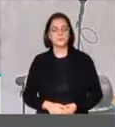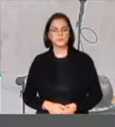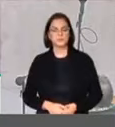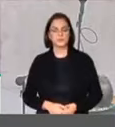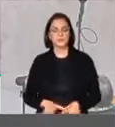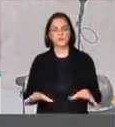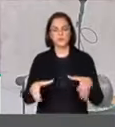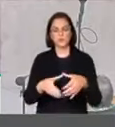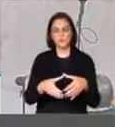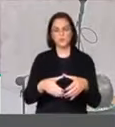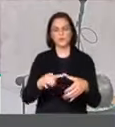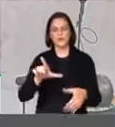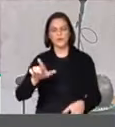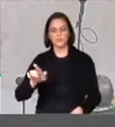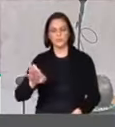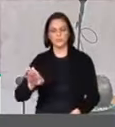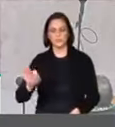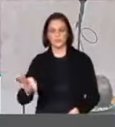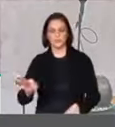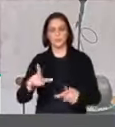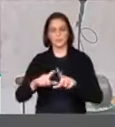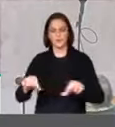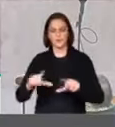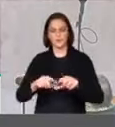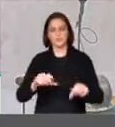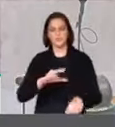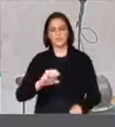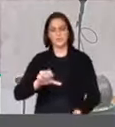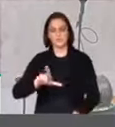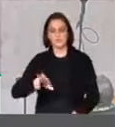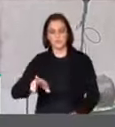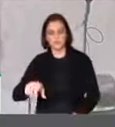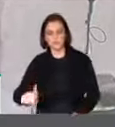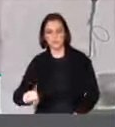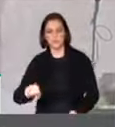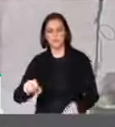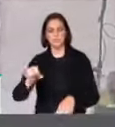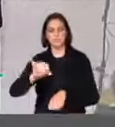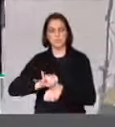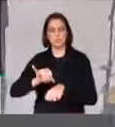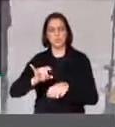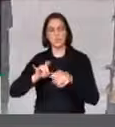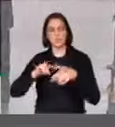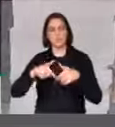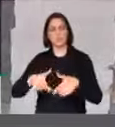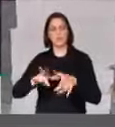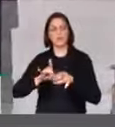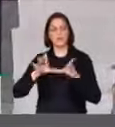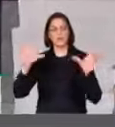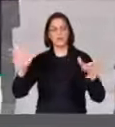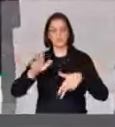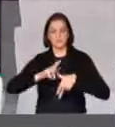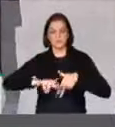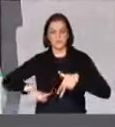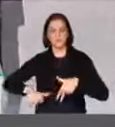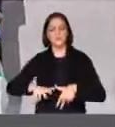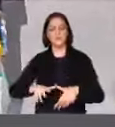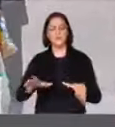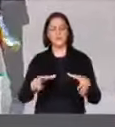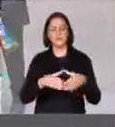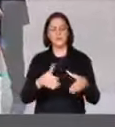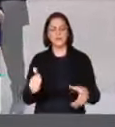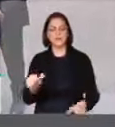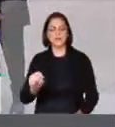Estruturação Grupo LGBT de Brasília, CELO, Centro de Luta pela Livre Orientação Sexual, Grupo Resistência